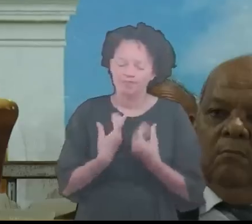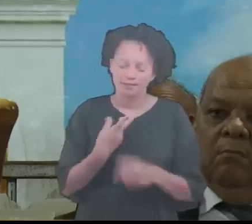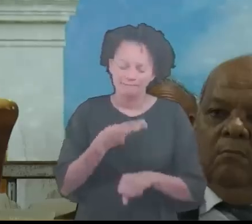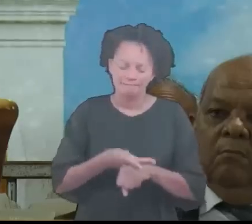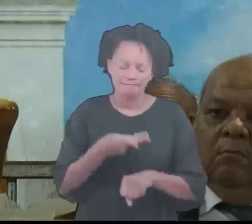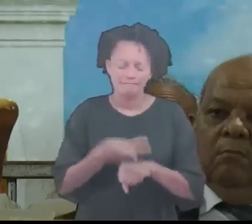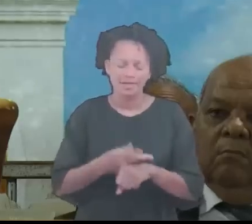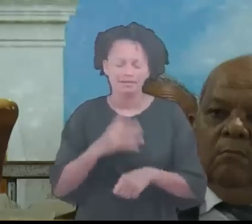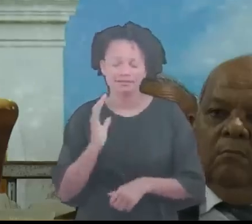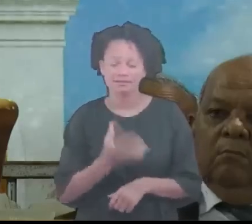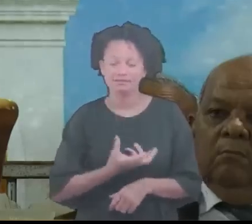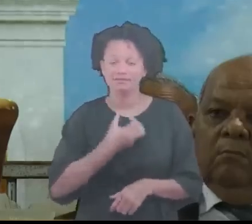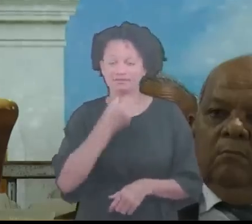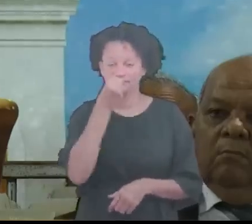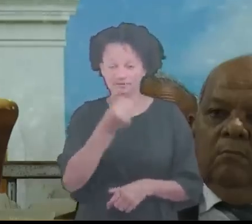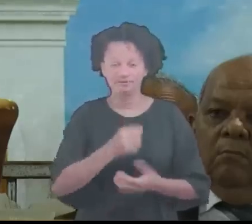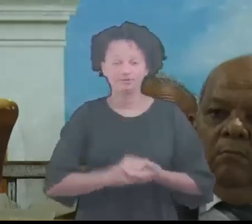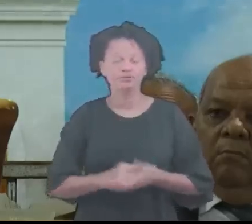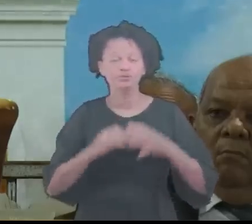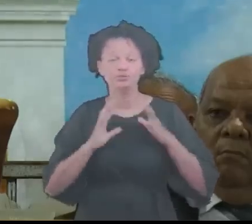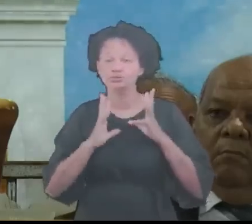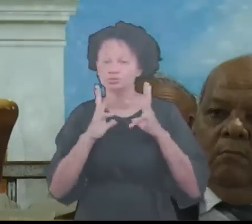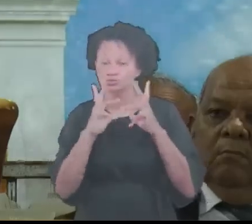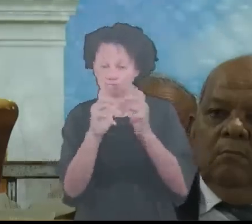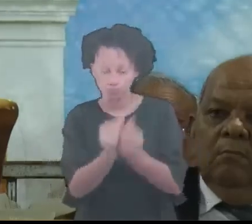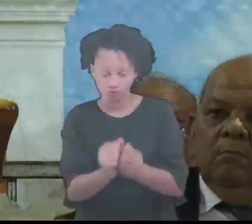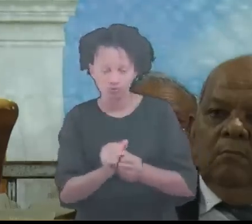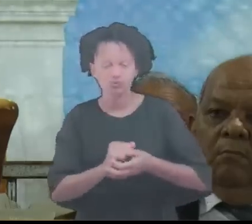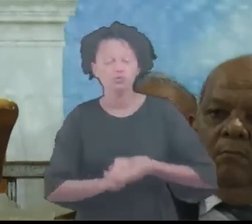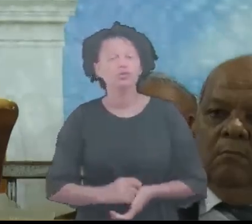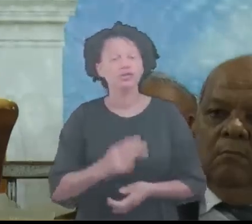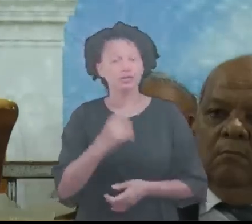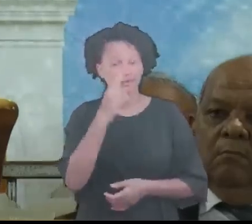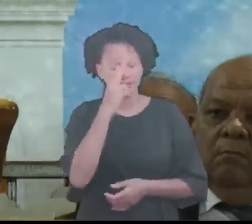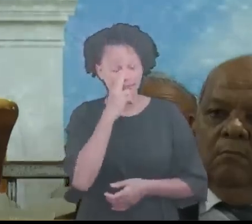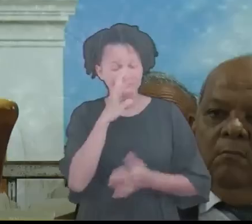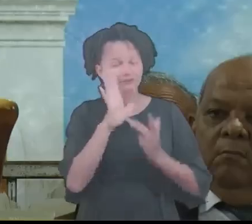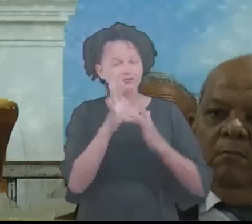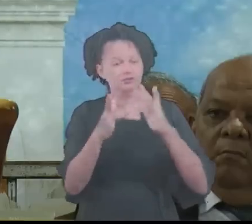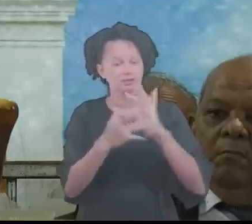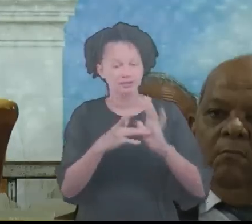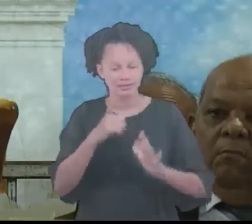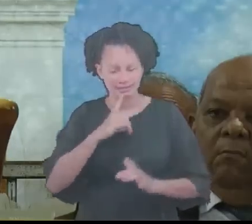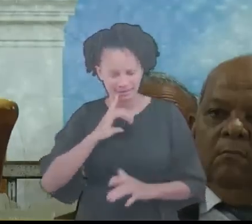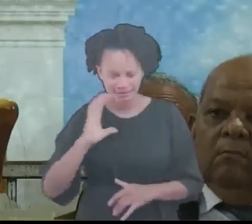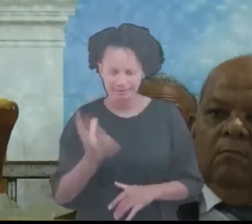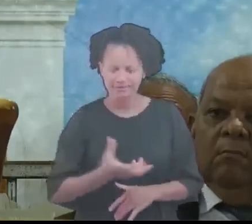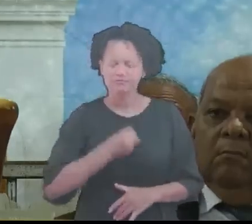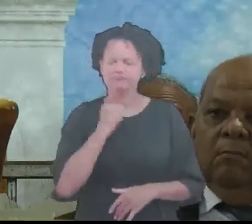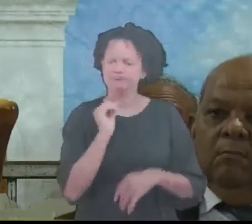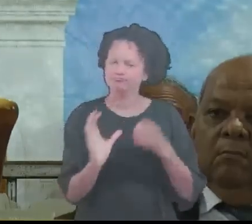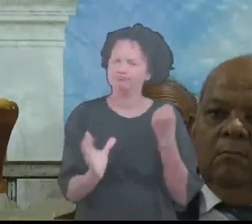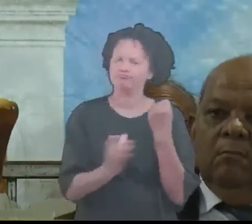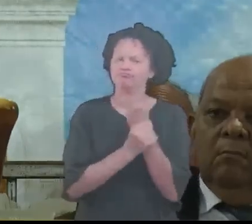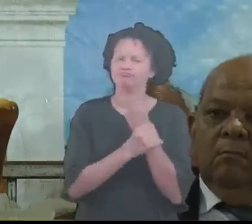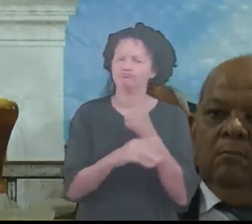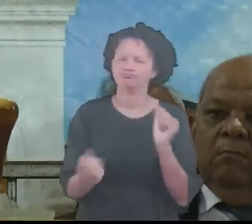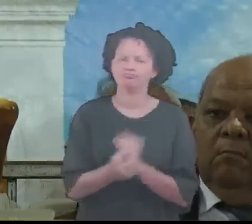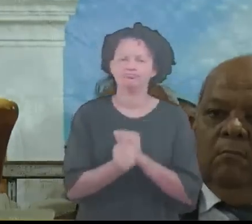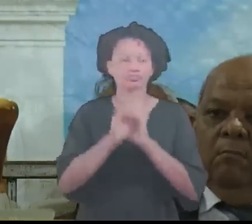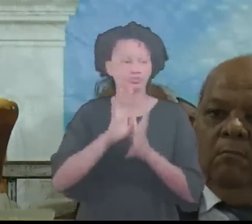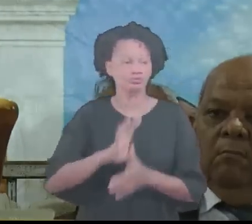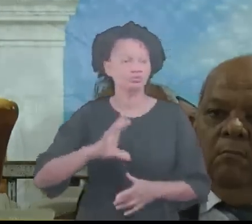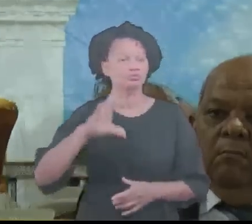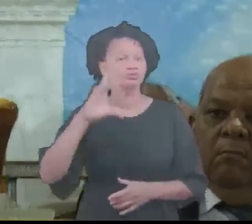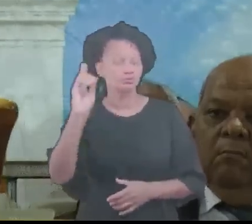redenção. Todo crente em Jesus tem a sua salvação garantida. Glória a Deus,